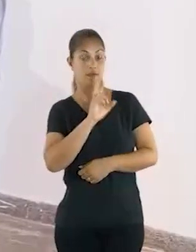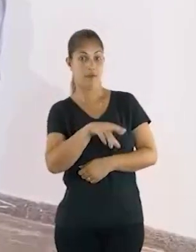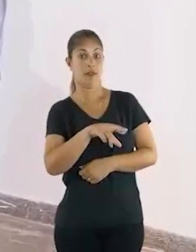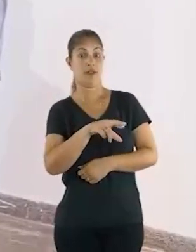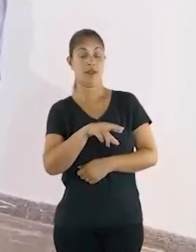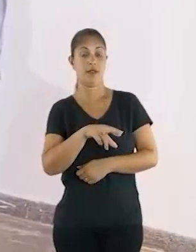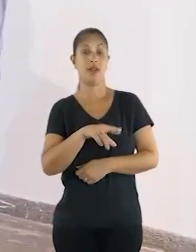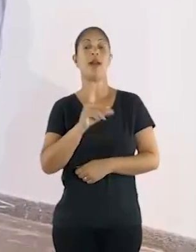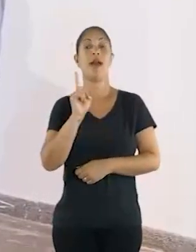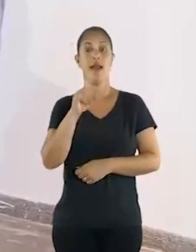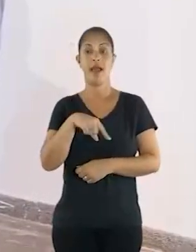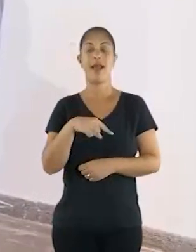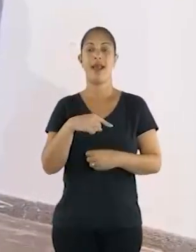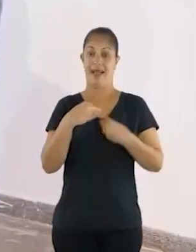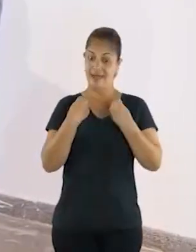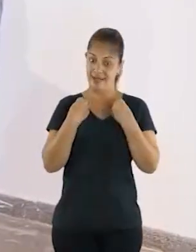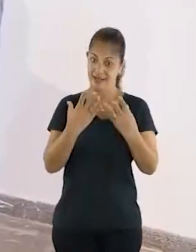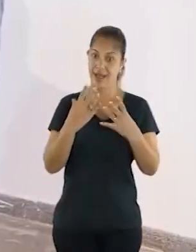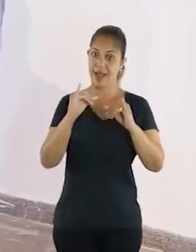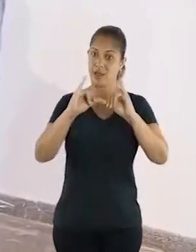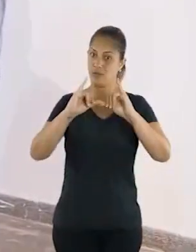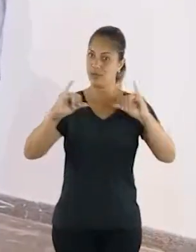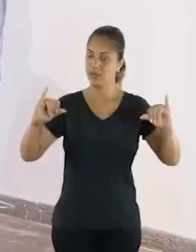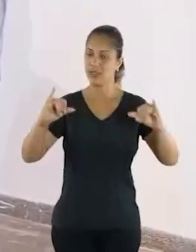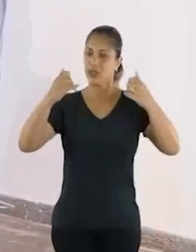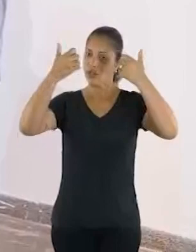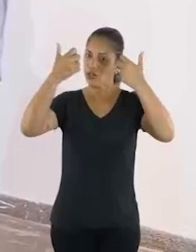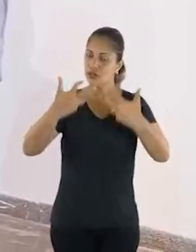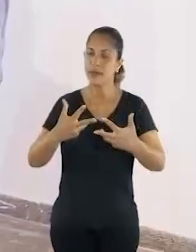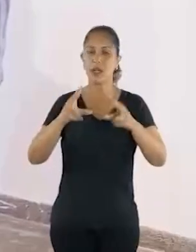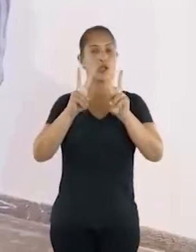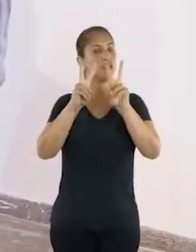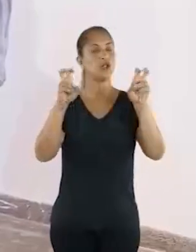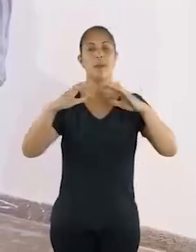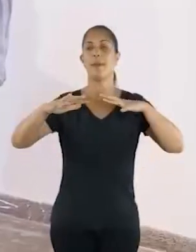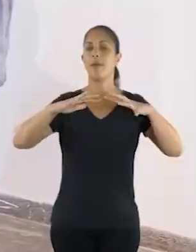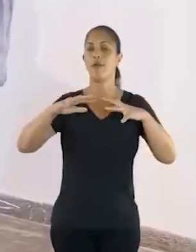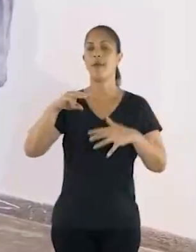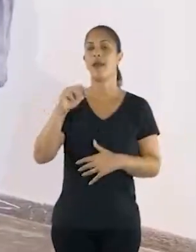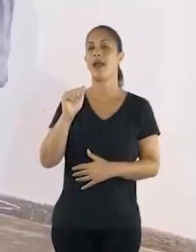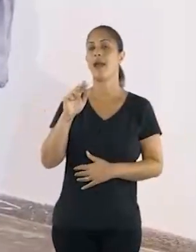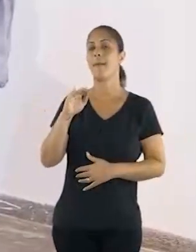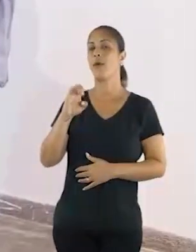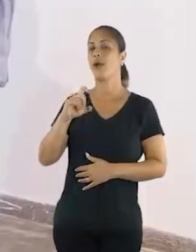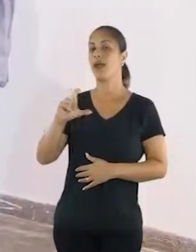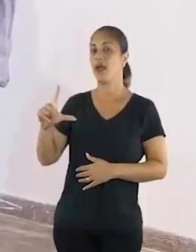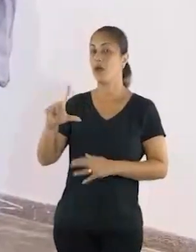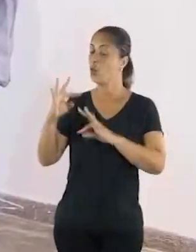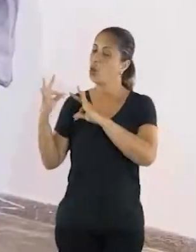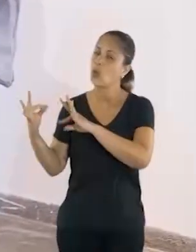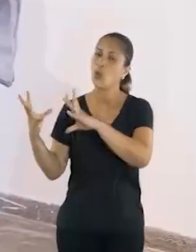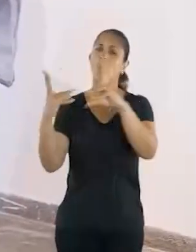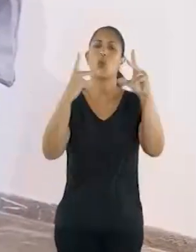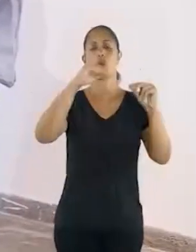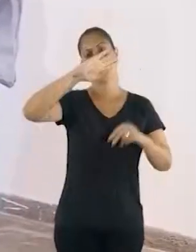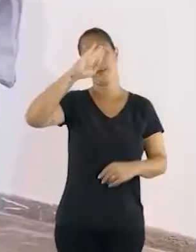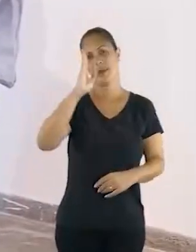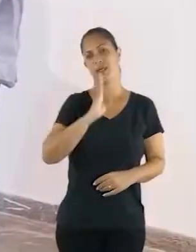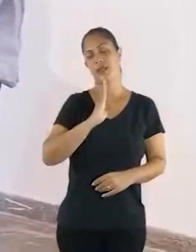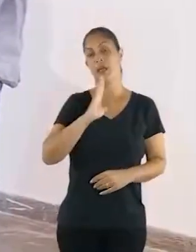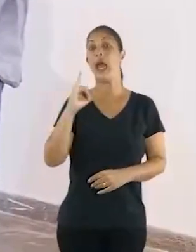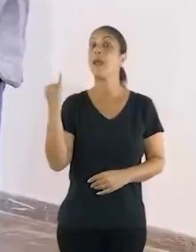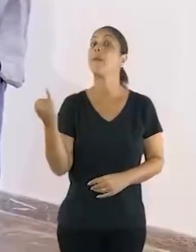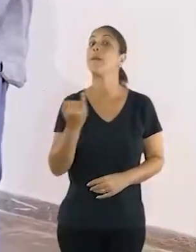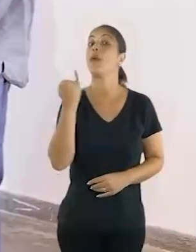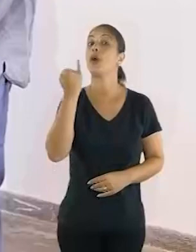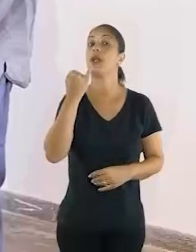que nos move é trazer essa exposição e falar sobre o movimento armorial para todo o Brasil. É